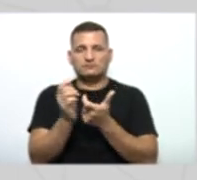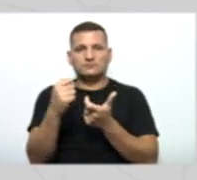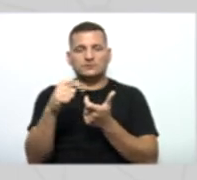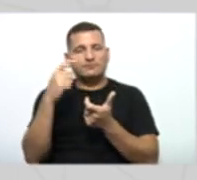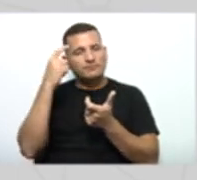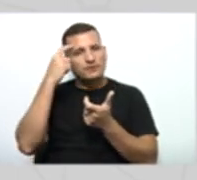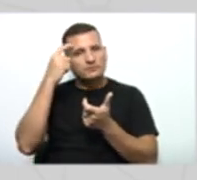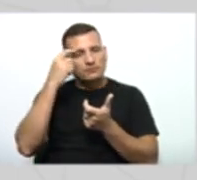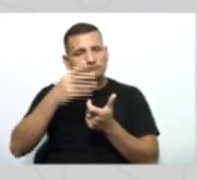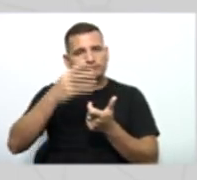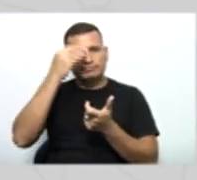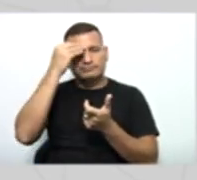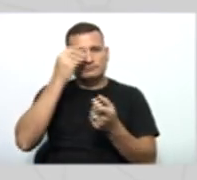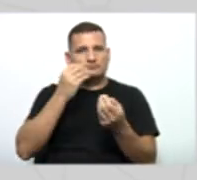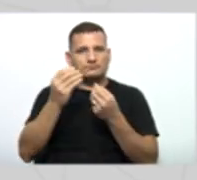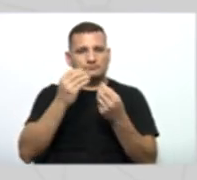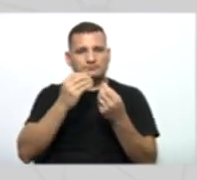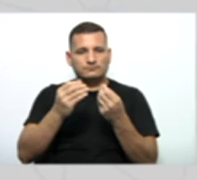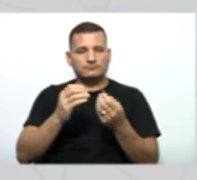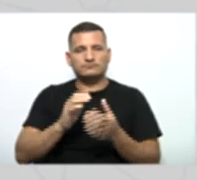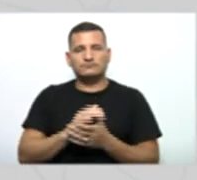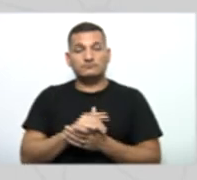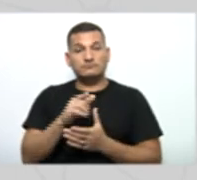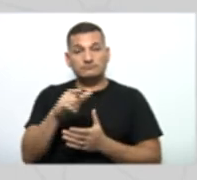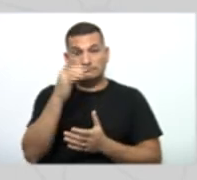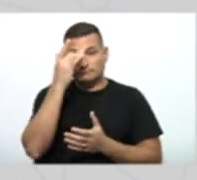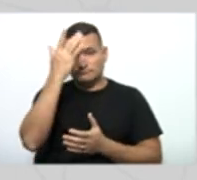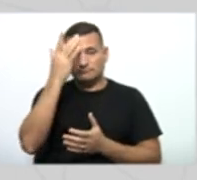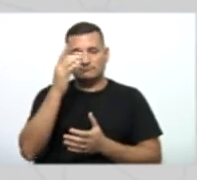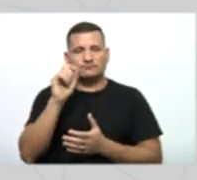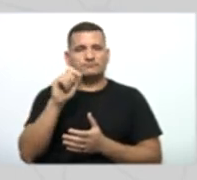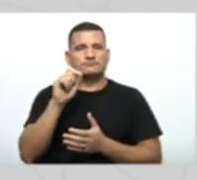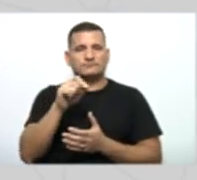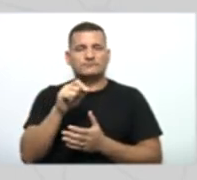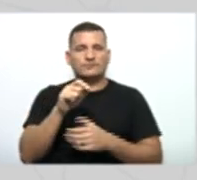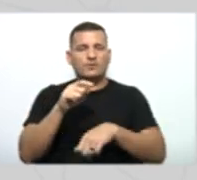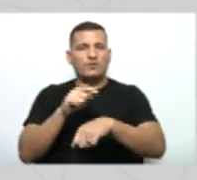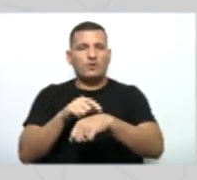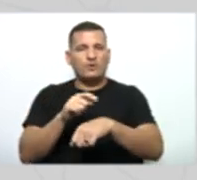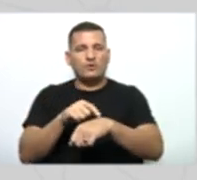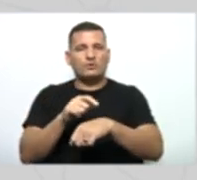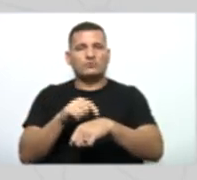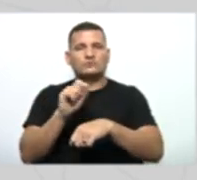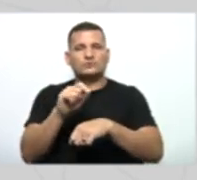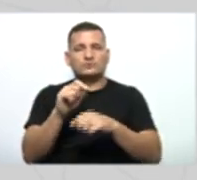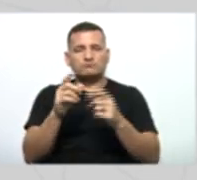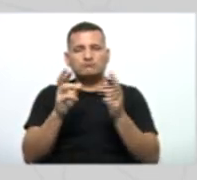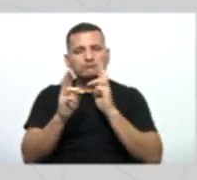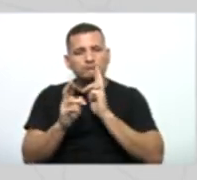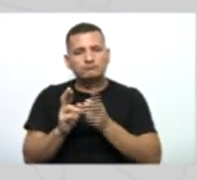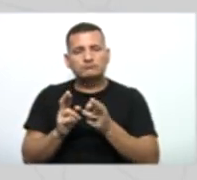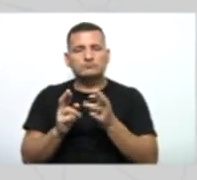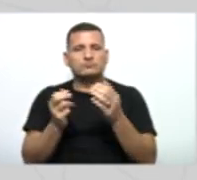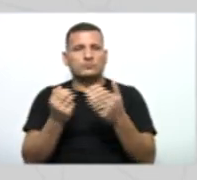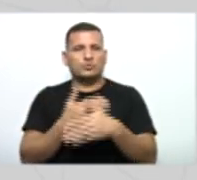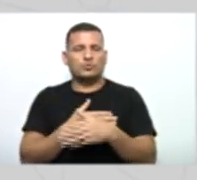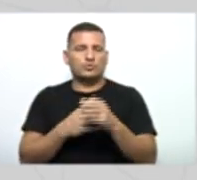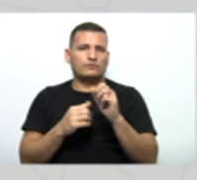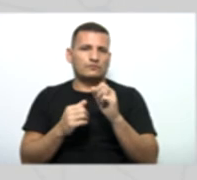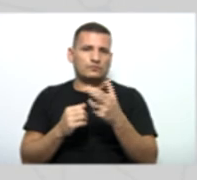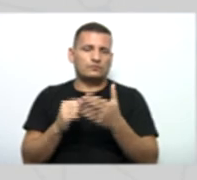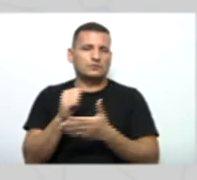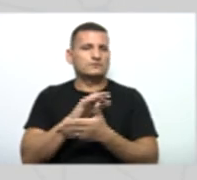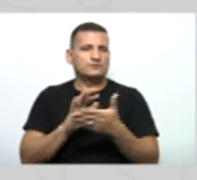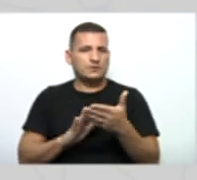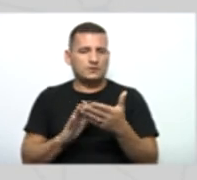mental. Esse mapa mental vai facilitar na hora de você responder, talvez, uma questão da atividade de percurso, ou então na